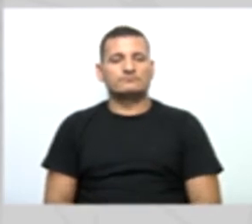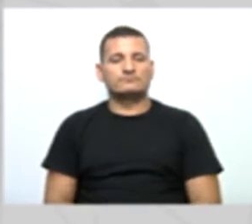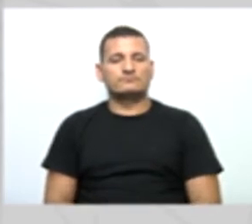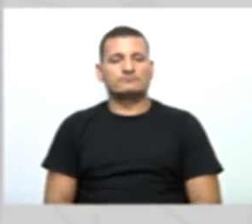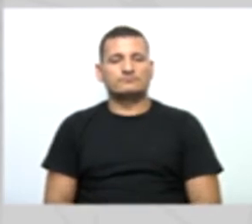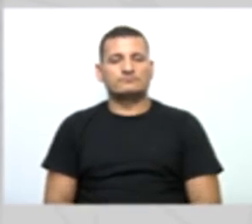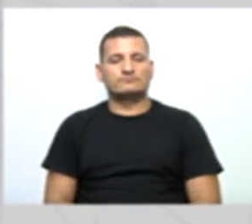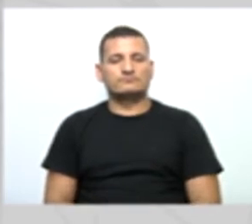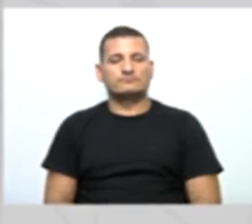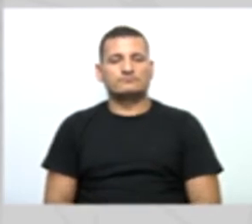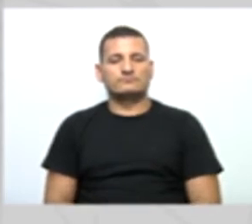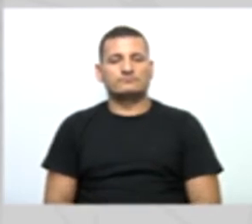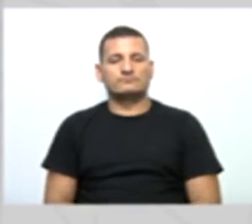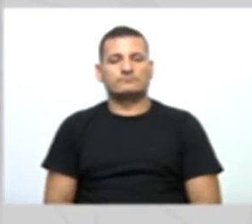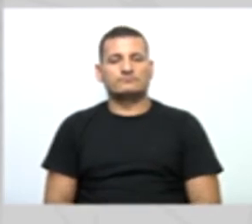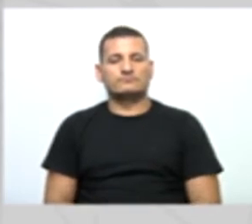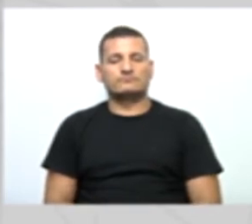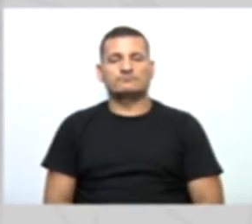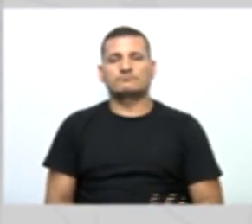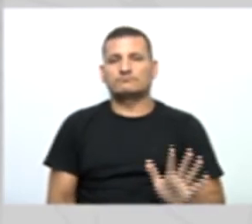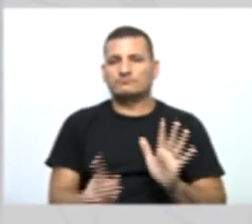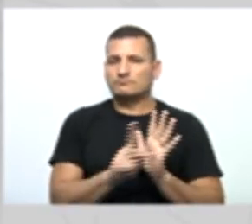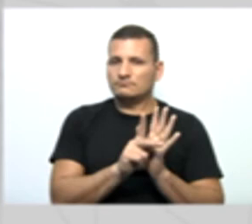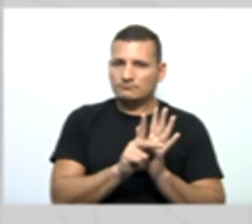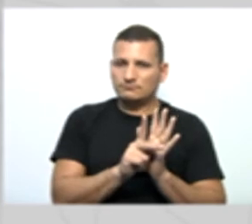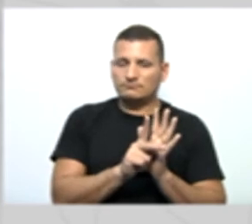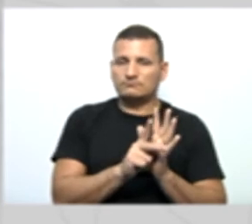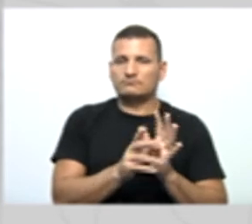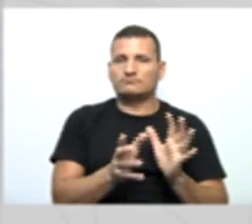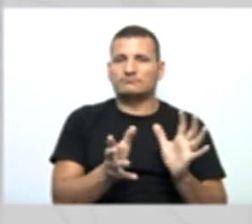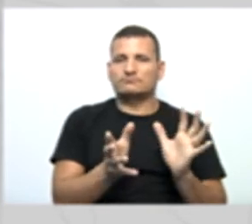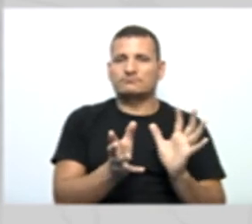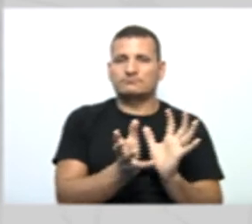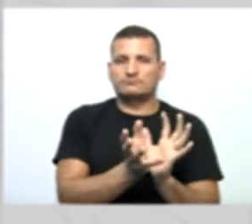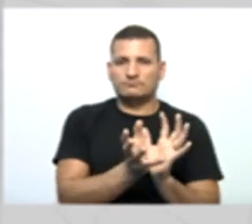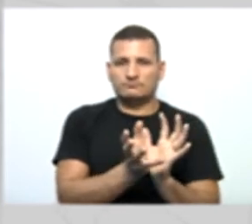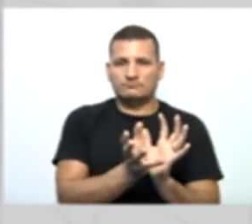a um determinado conjunto. A um